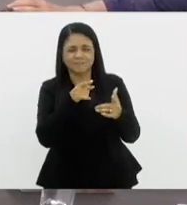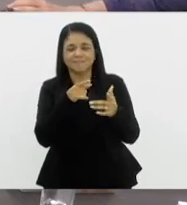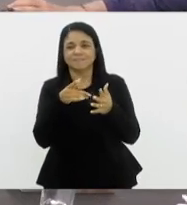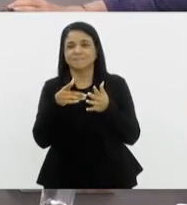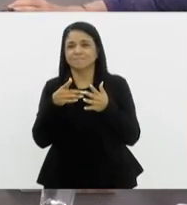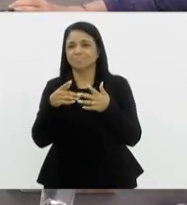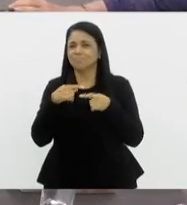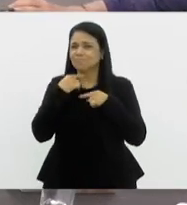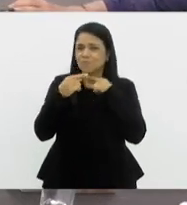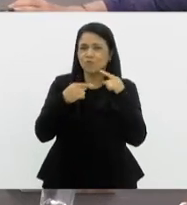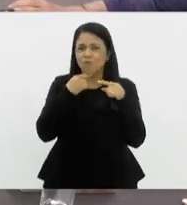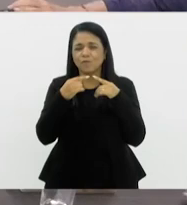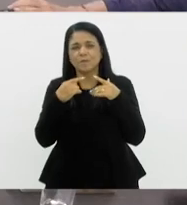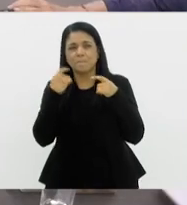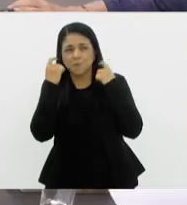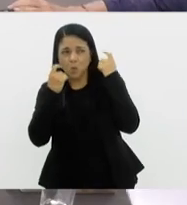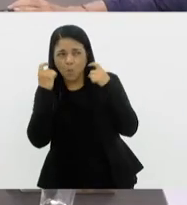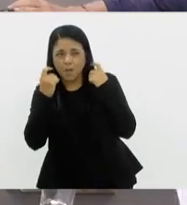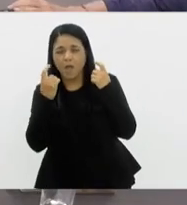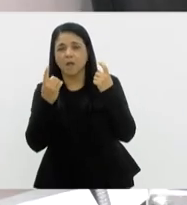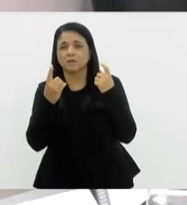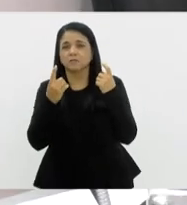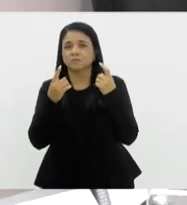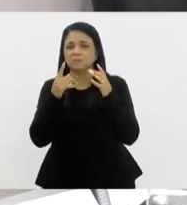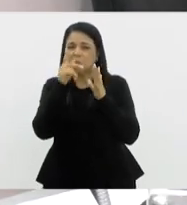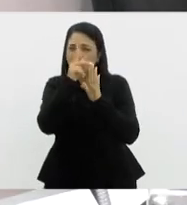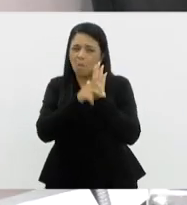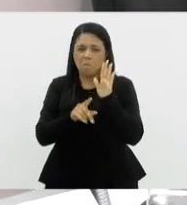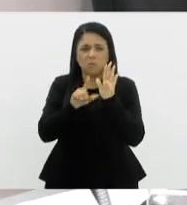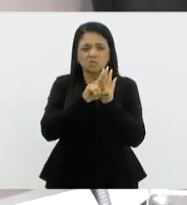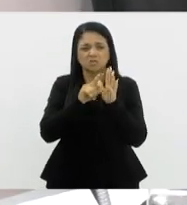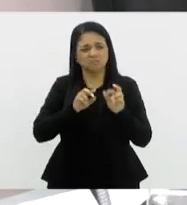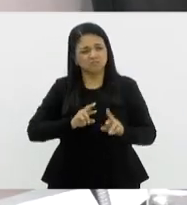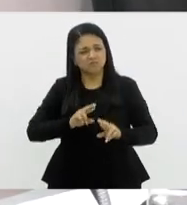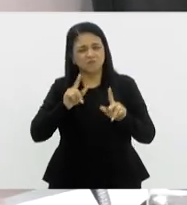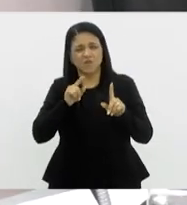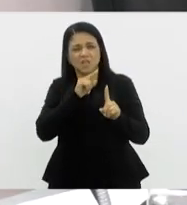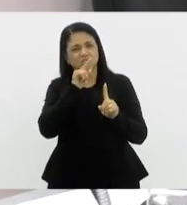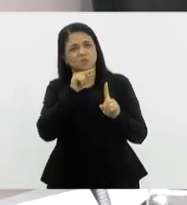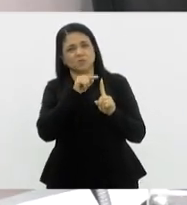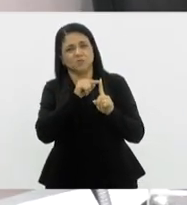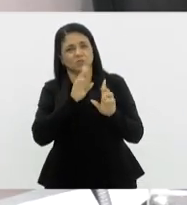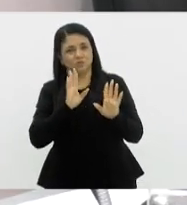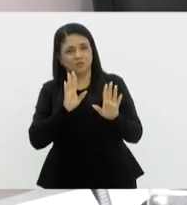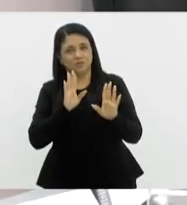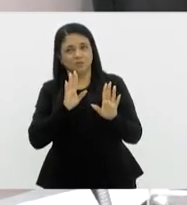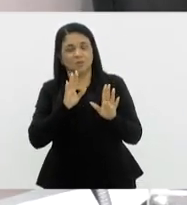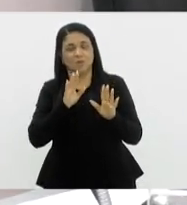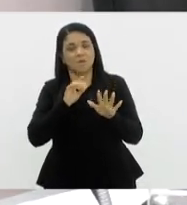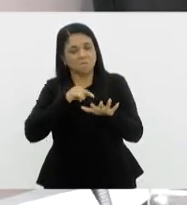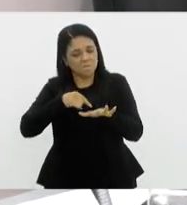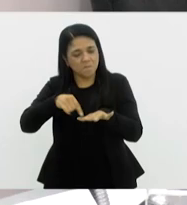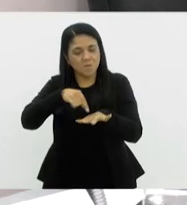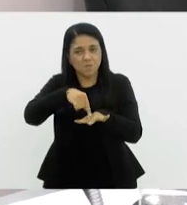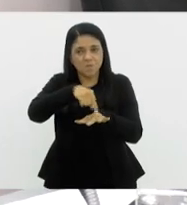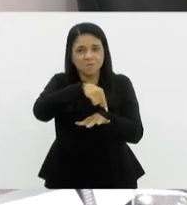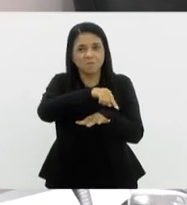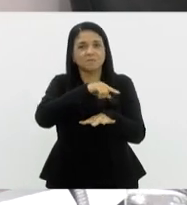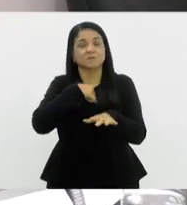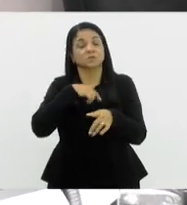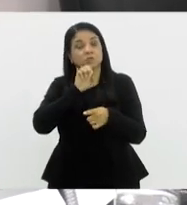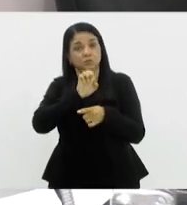parece um projeto desprovido de outras intenções, porque essas são modalidades realmente, e o Rio de